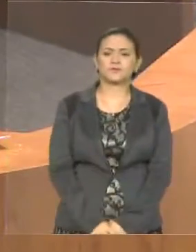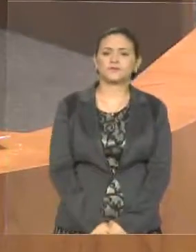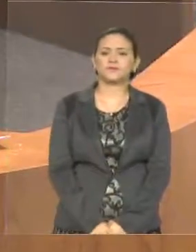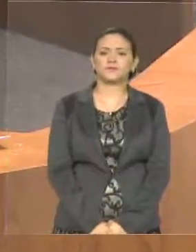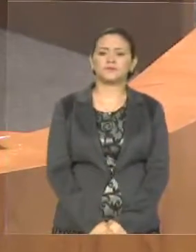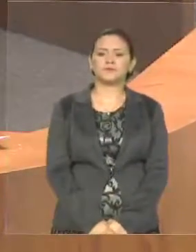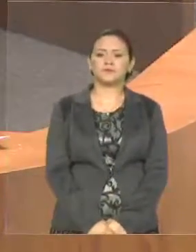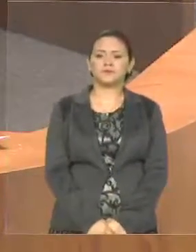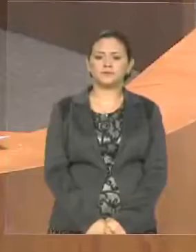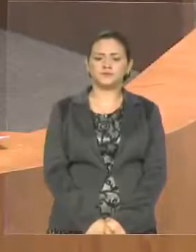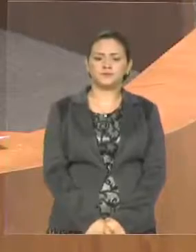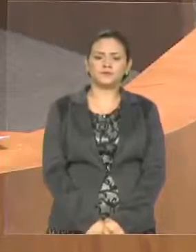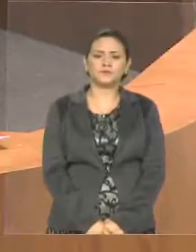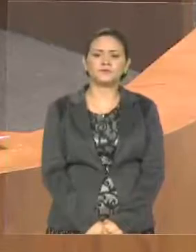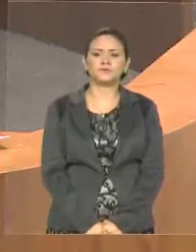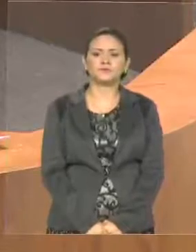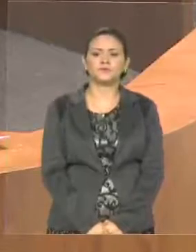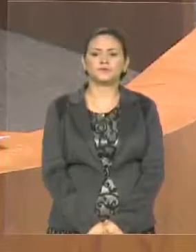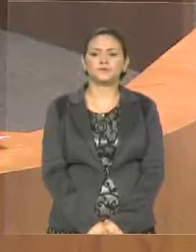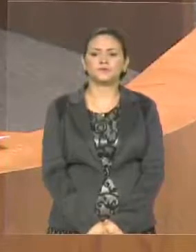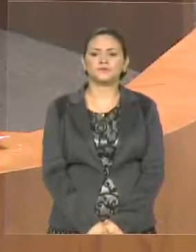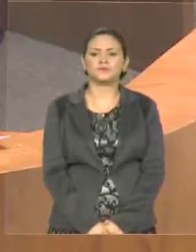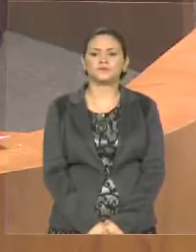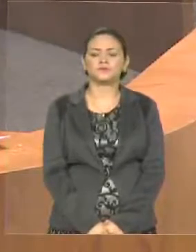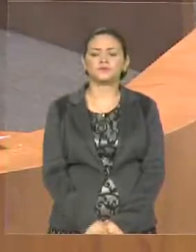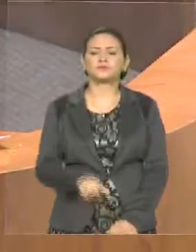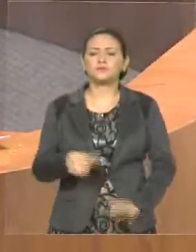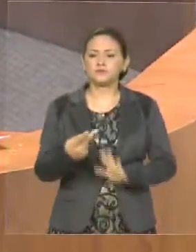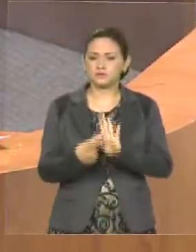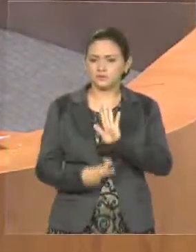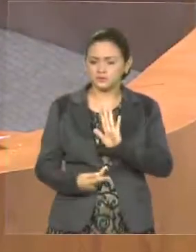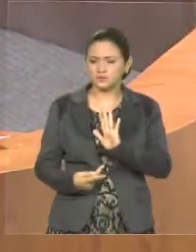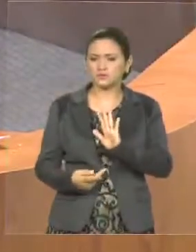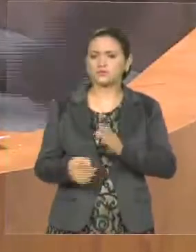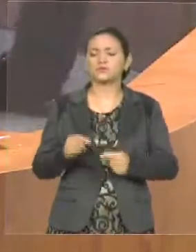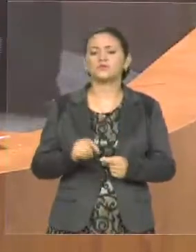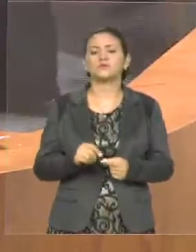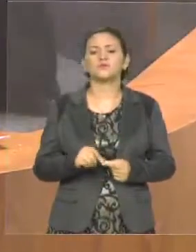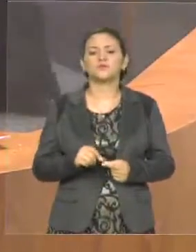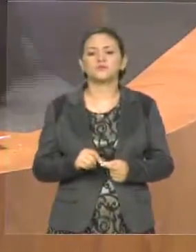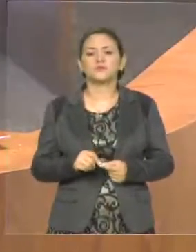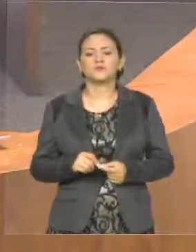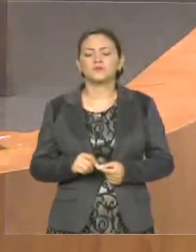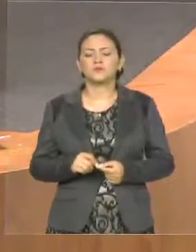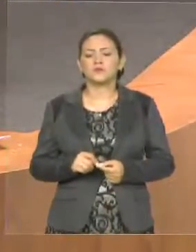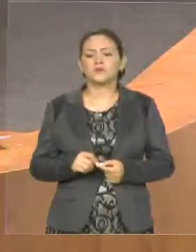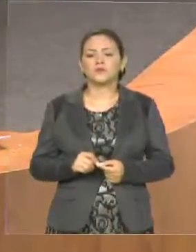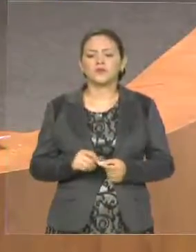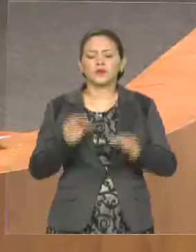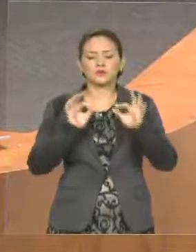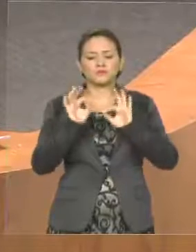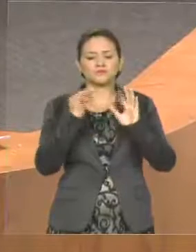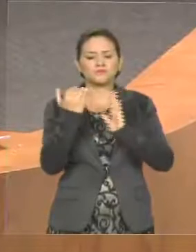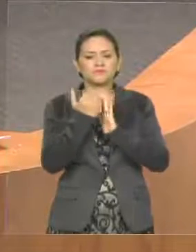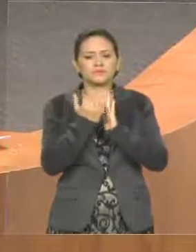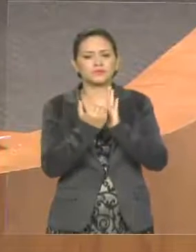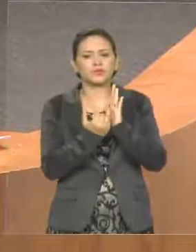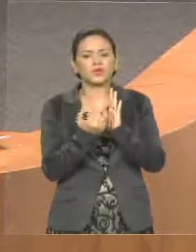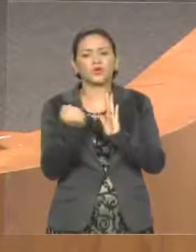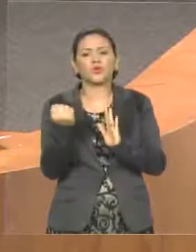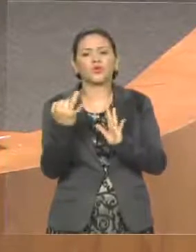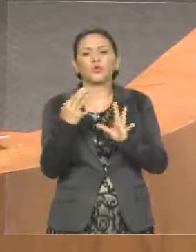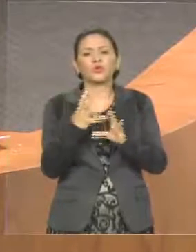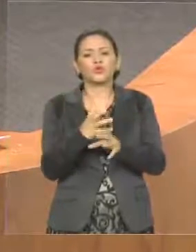Esse projeto, ele estipula uma margem de lucro para o produtor de ave e para essa